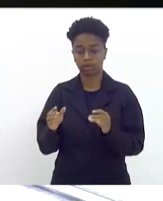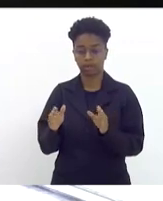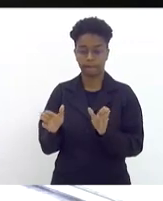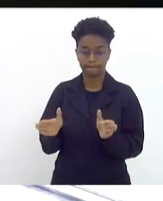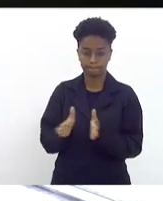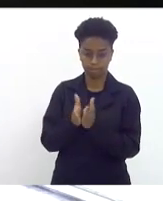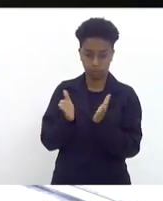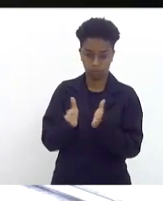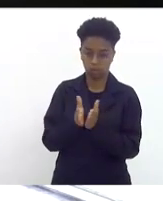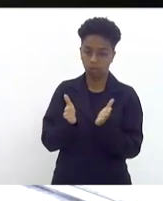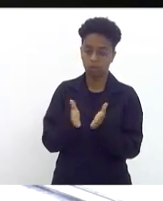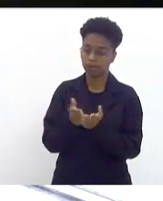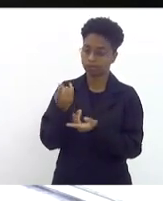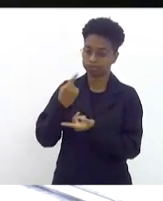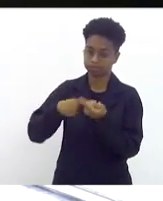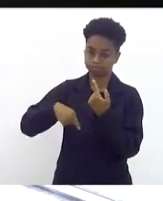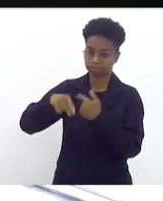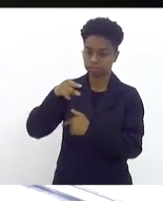fez